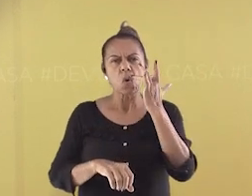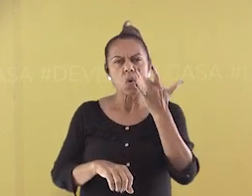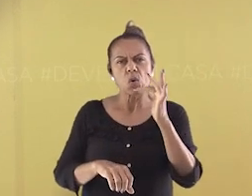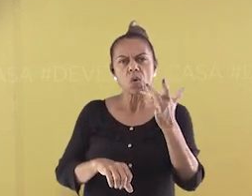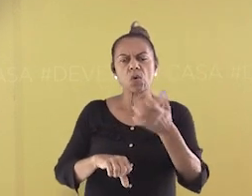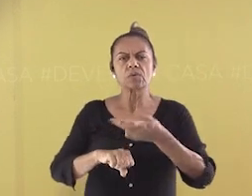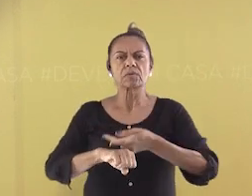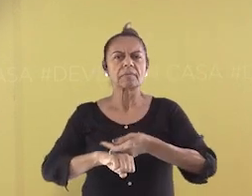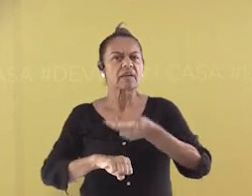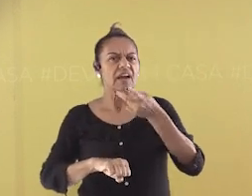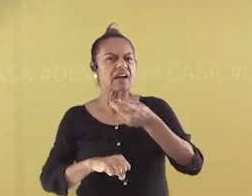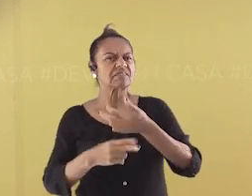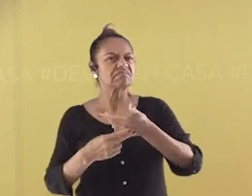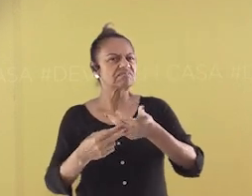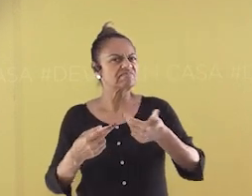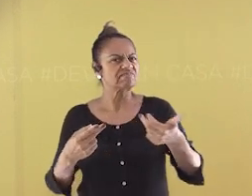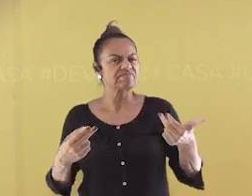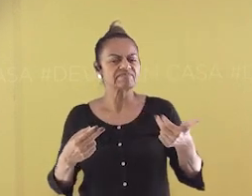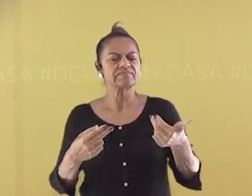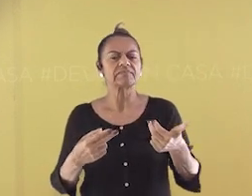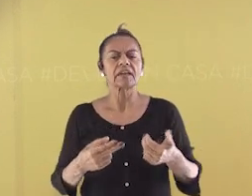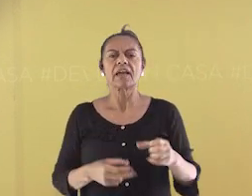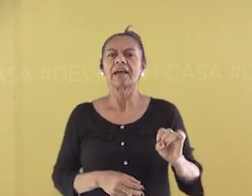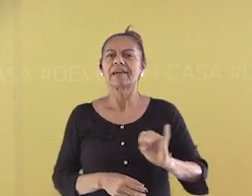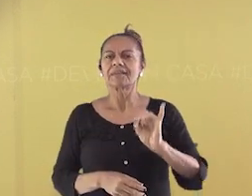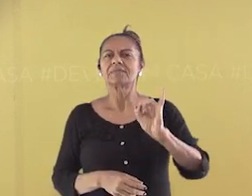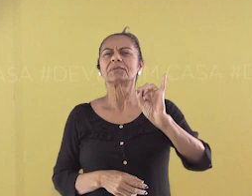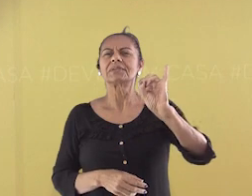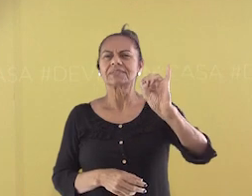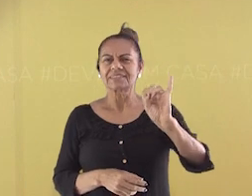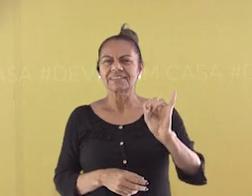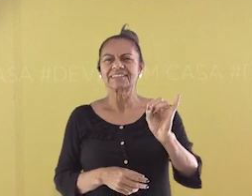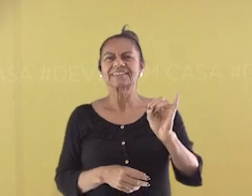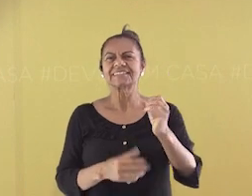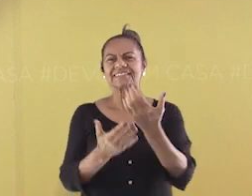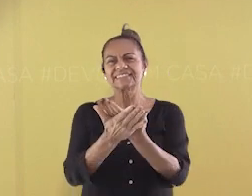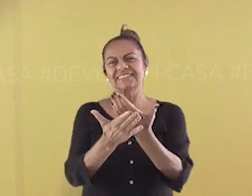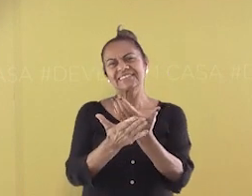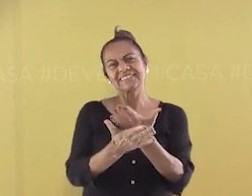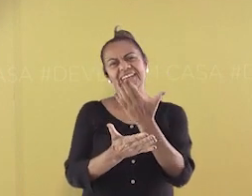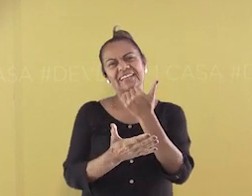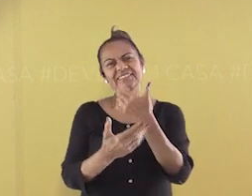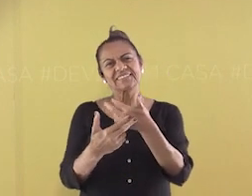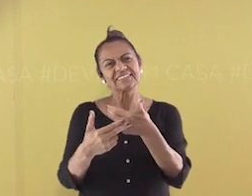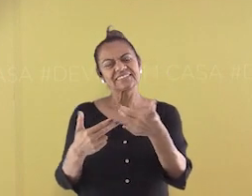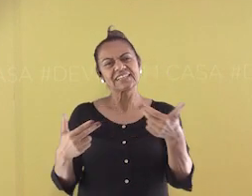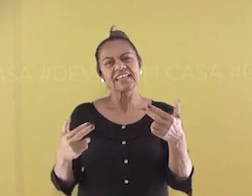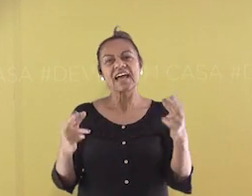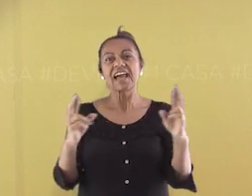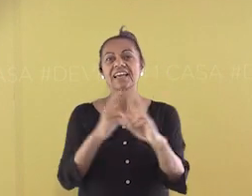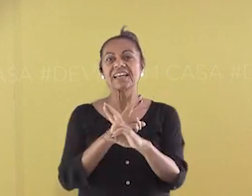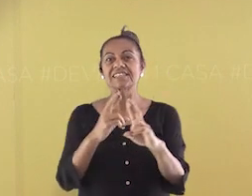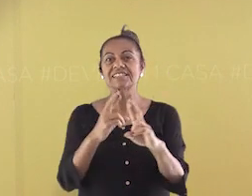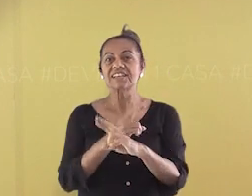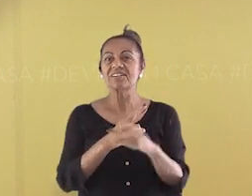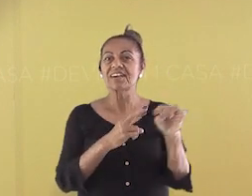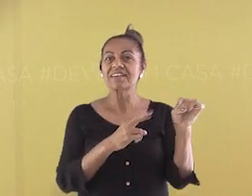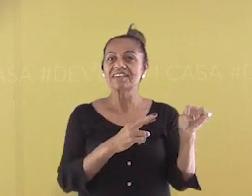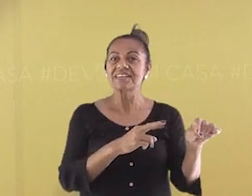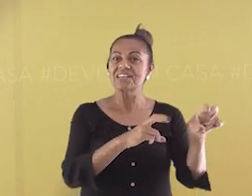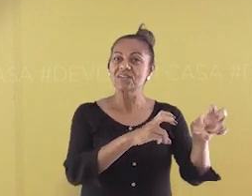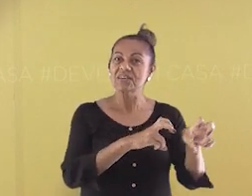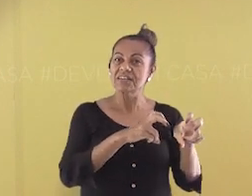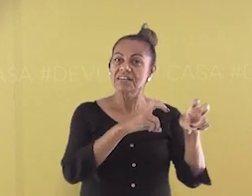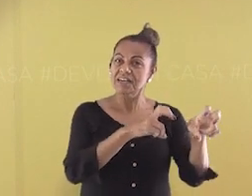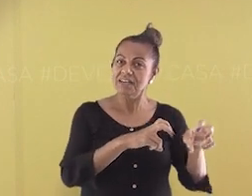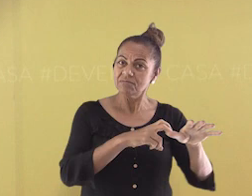importante quando estudamos sobre alimentação e essa relação que ela tem entre o campo e a cidade. Entendermos como